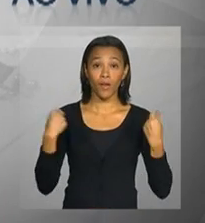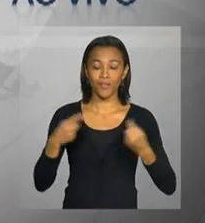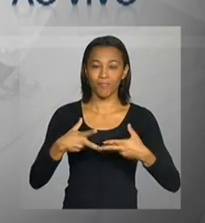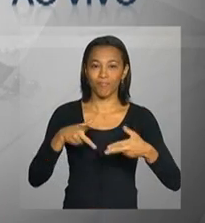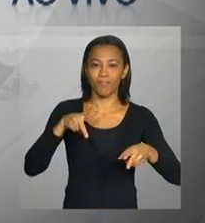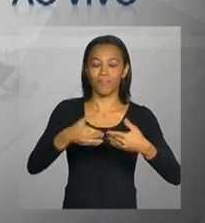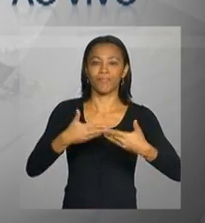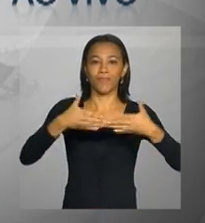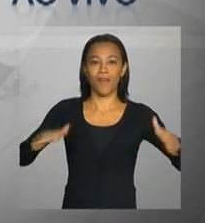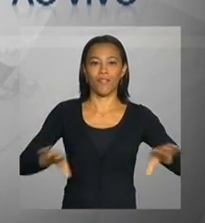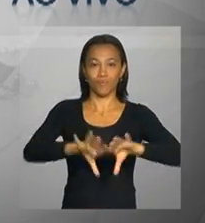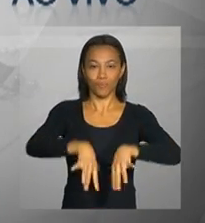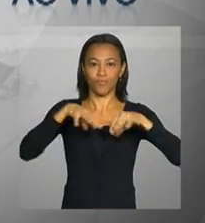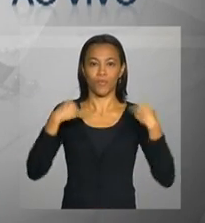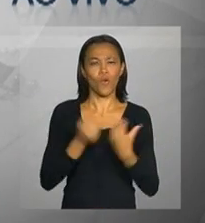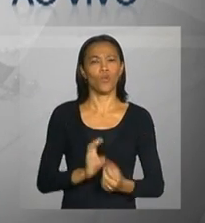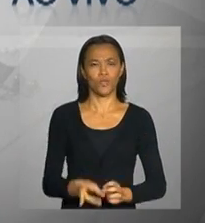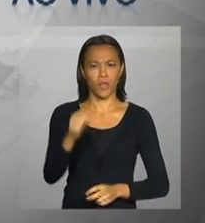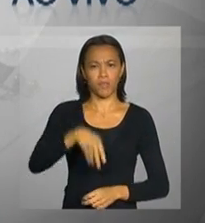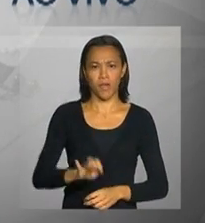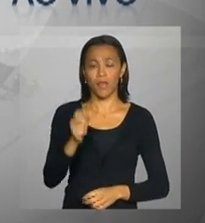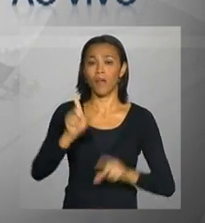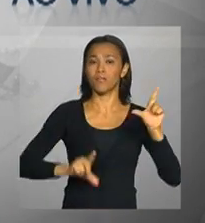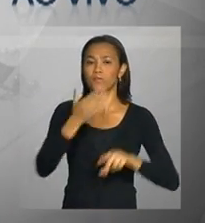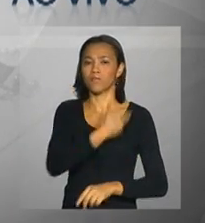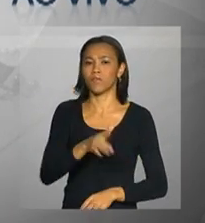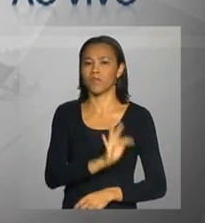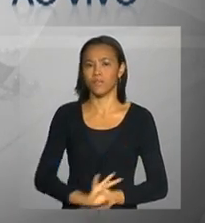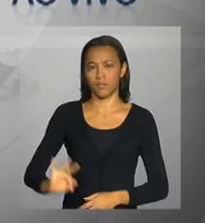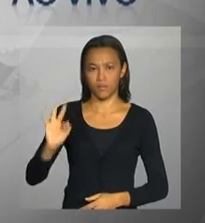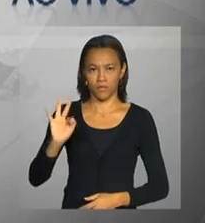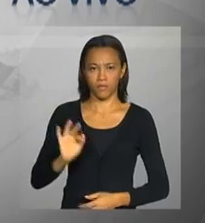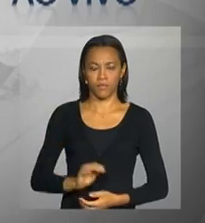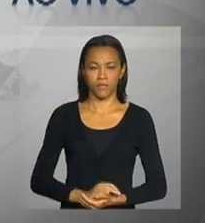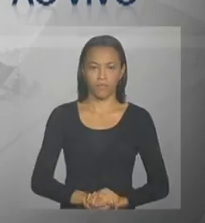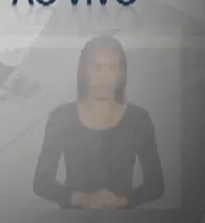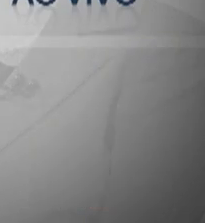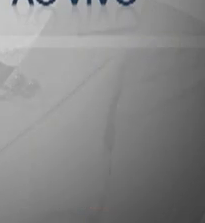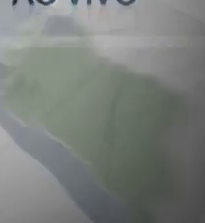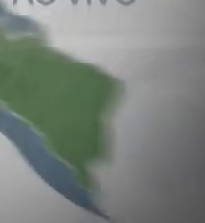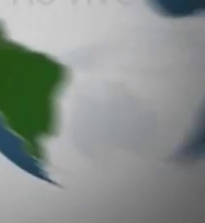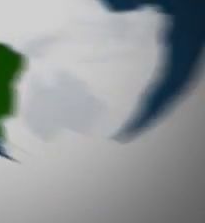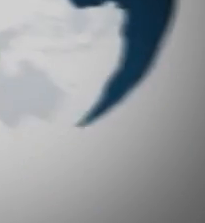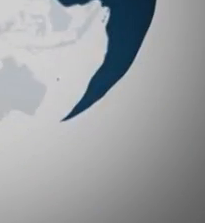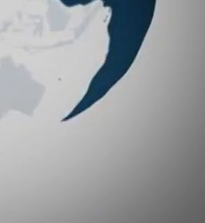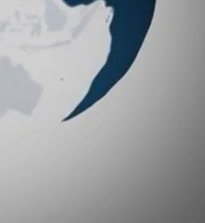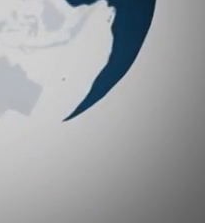inauguração do Castelão. Continue com a gente, NBR e a TV do Governo Federal.